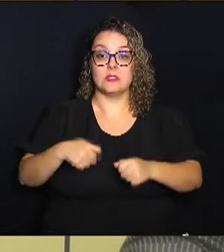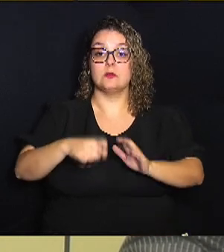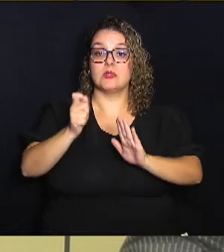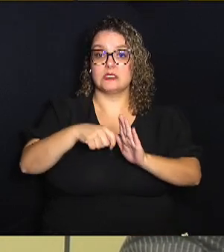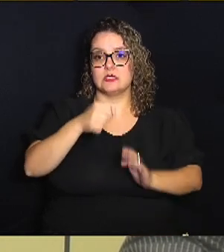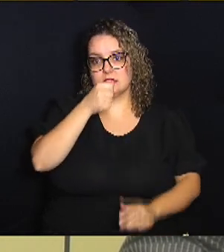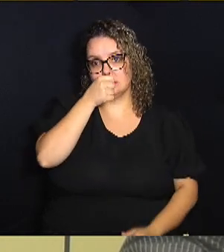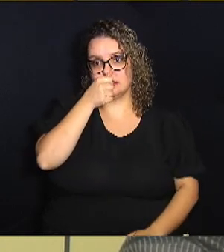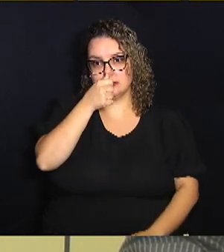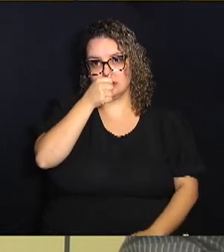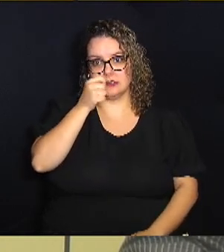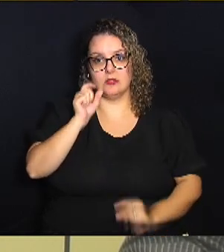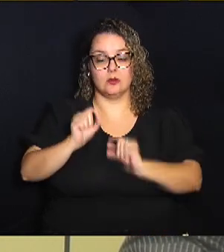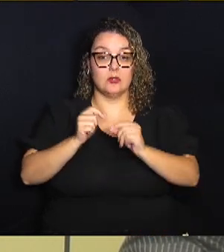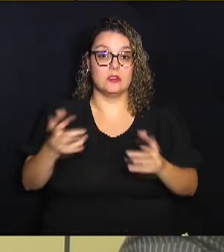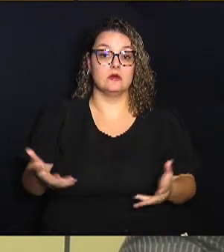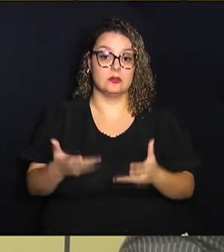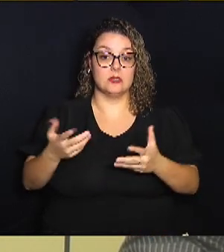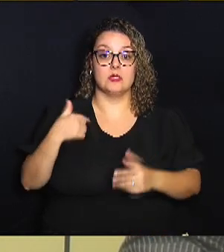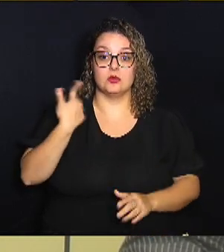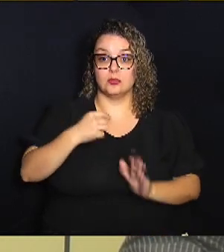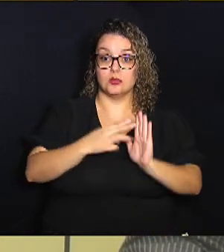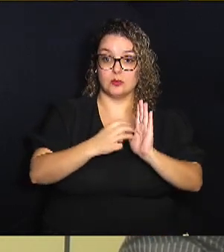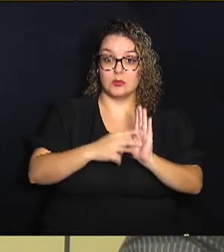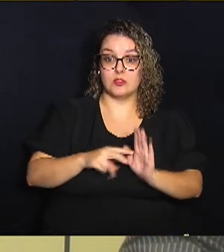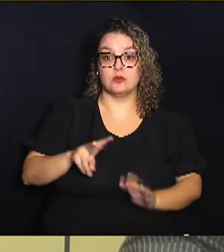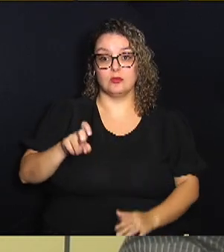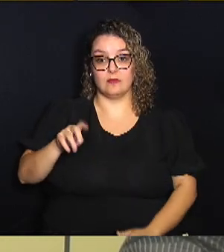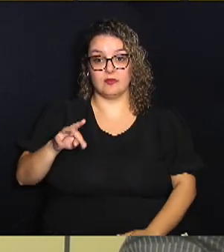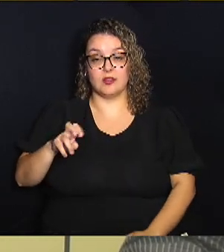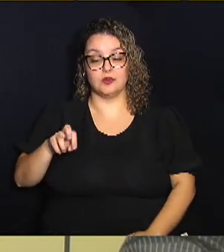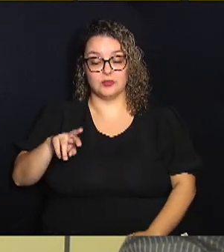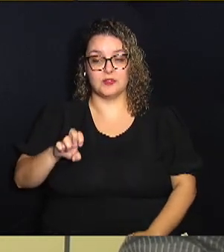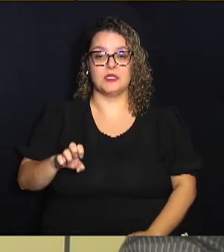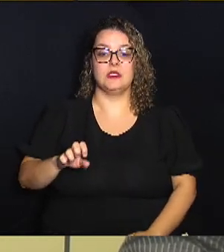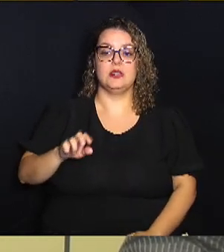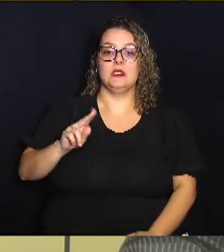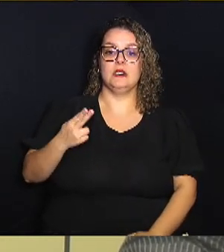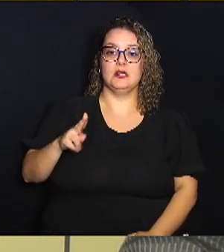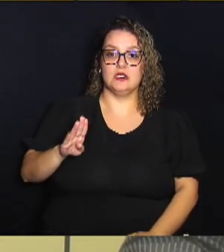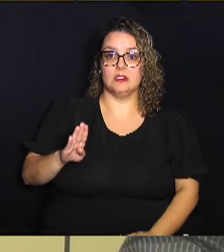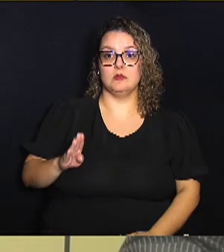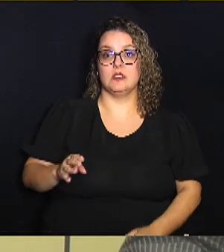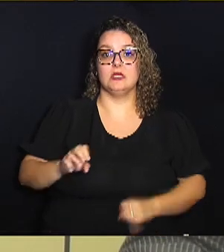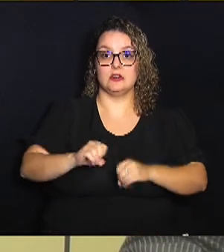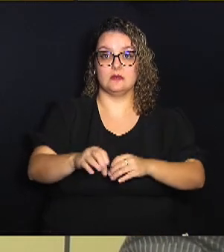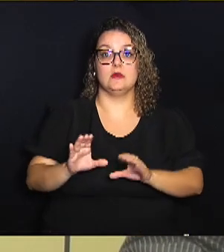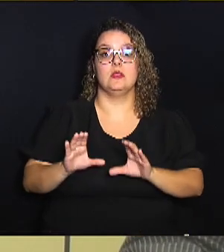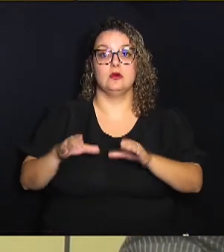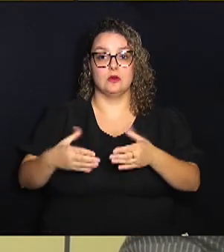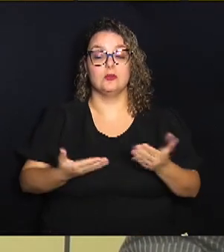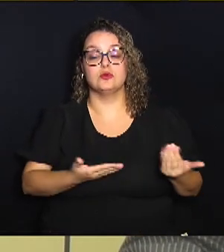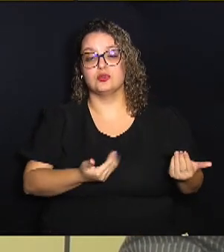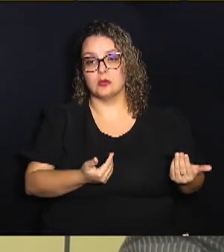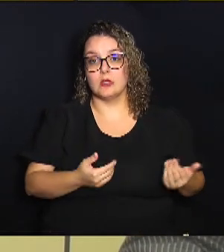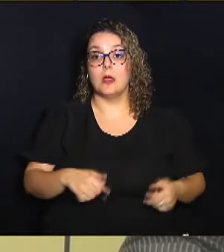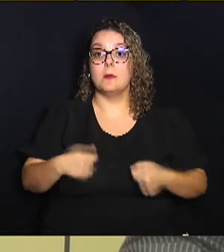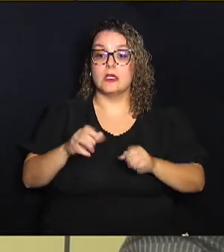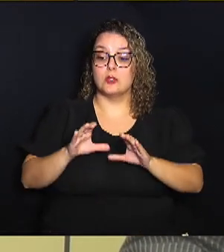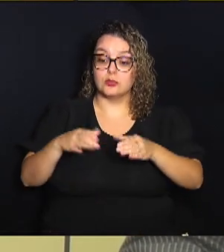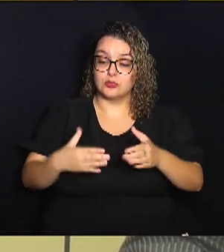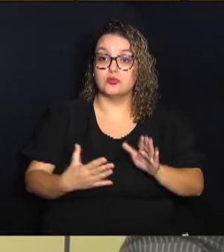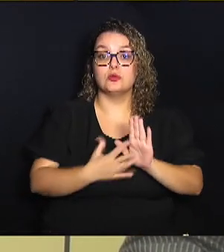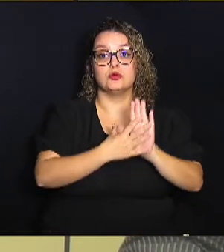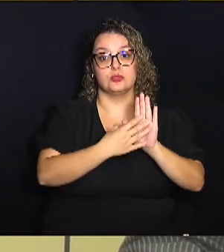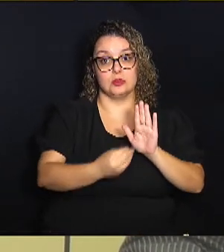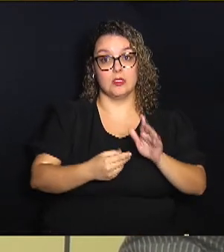gente sempre incentiva e nossa metodologia ensina também os jovens, né? Eles precisam ter um time, eles precisam se espelhar, e aí